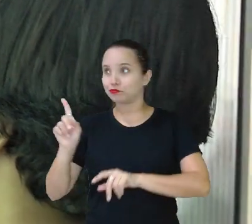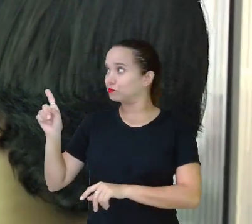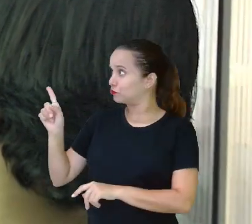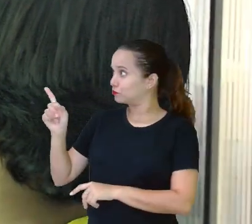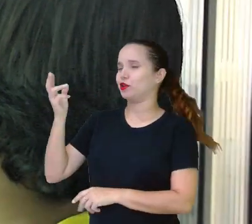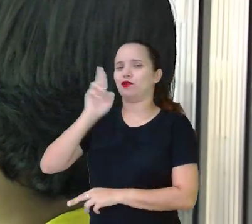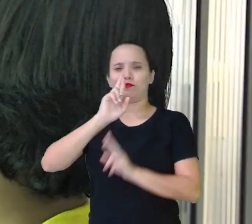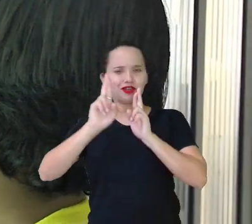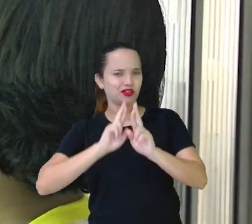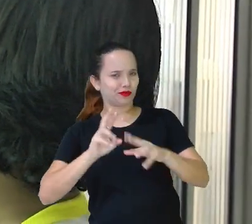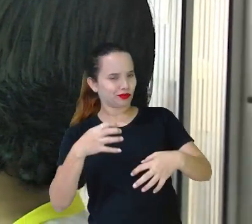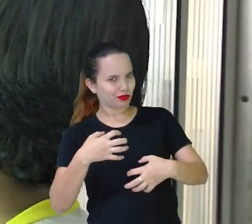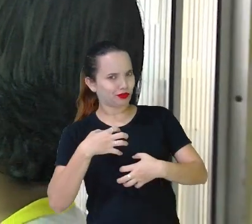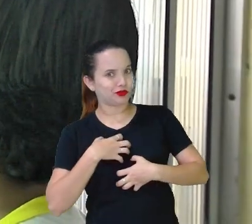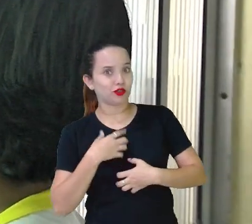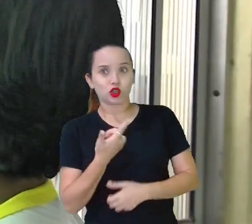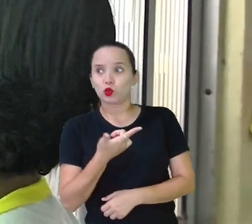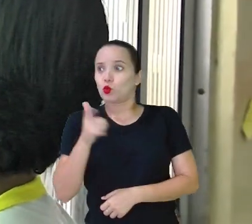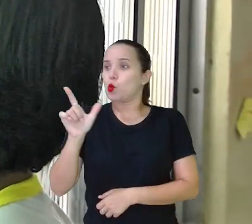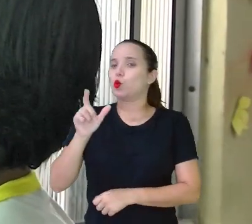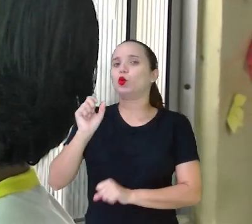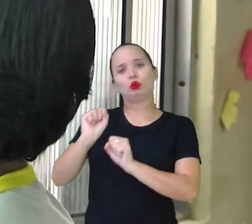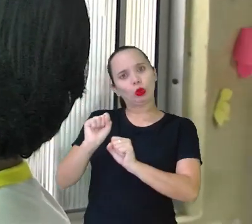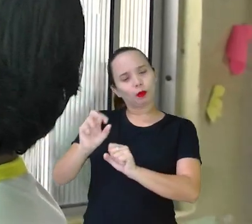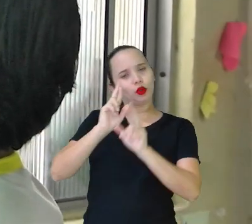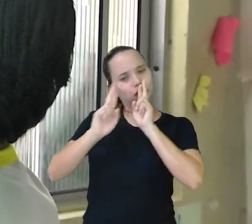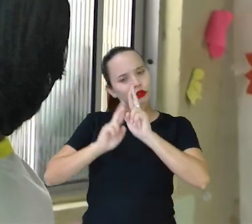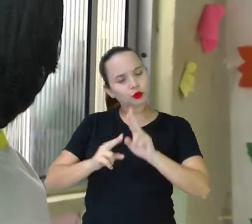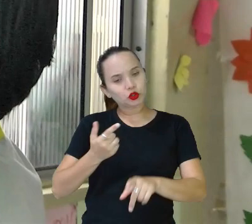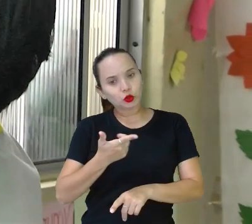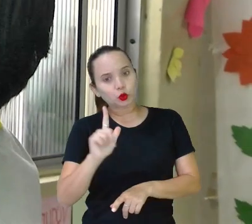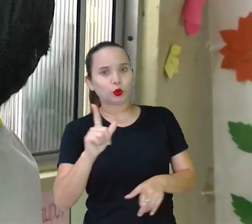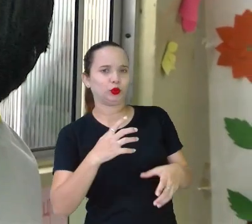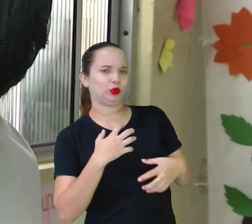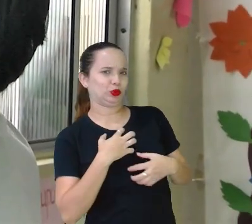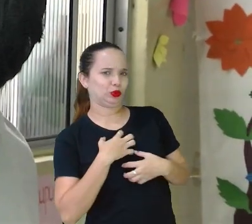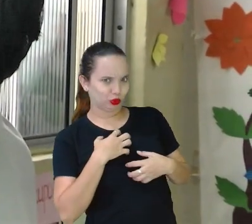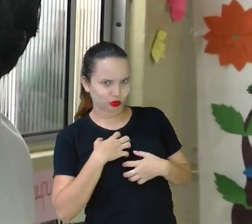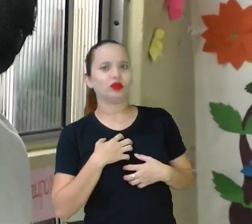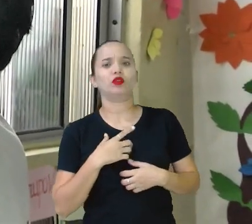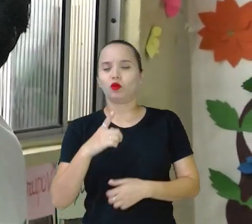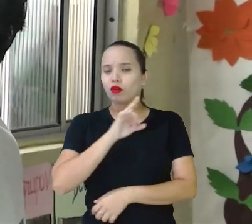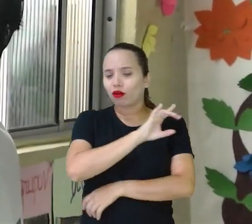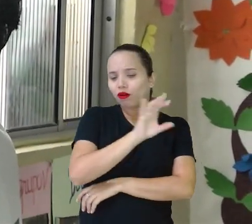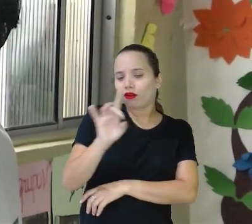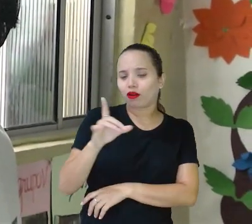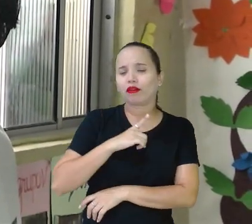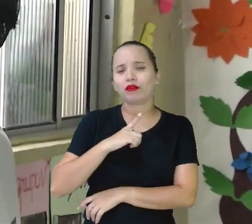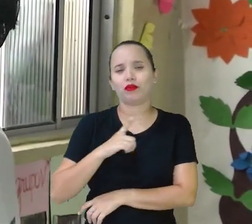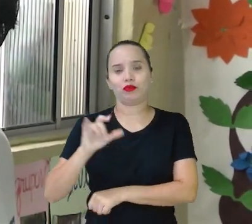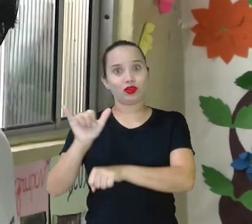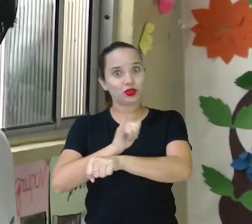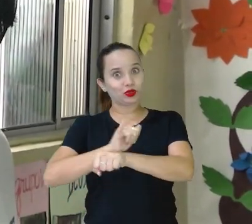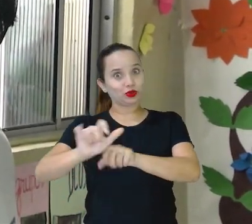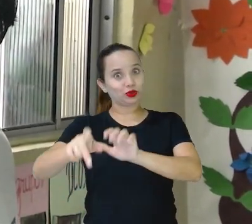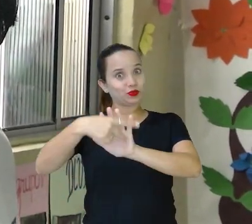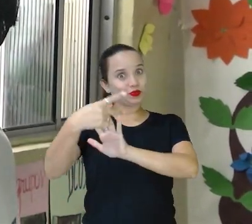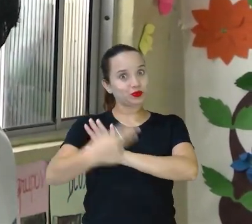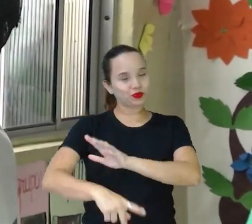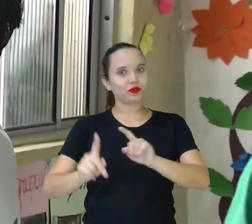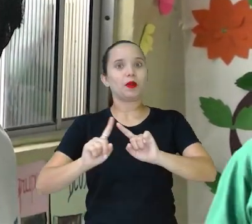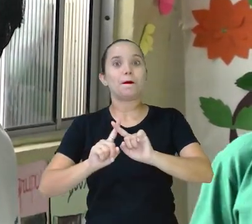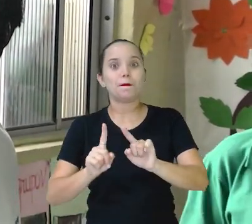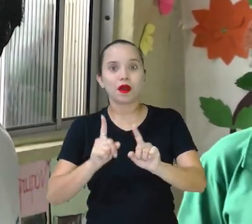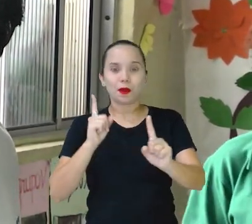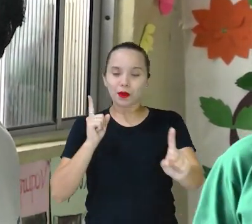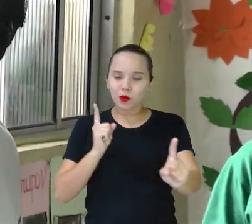jeito, o Marcos pode vir responder de outro jeito. Então, a matemática tem disso. Você monta a sua estratégia e